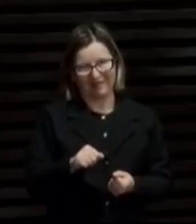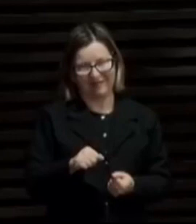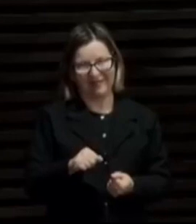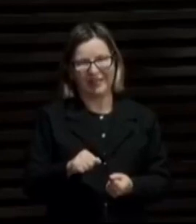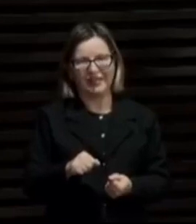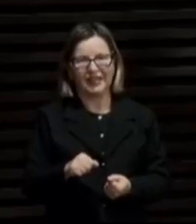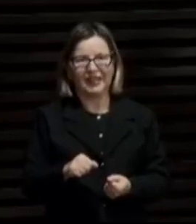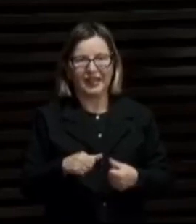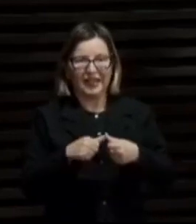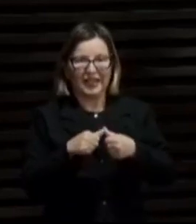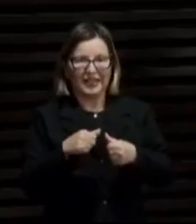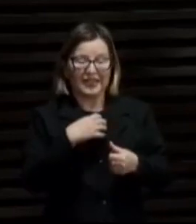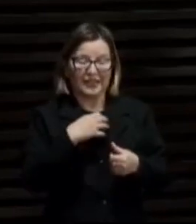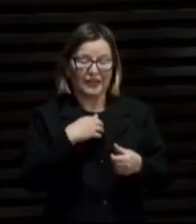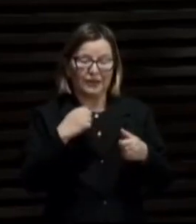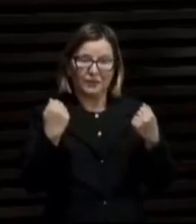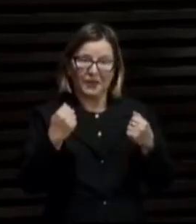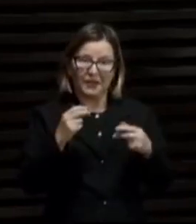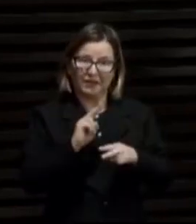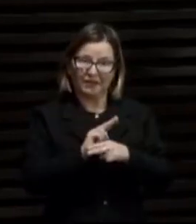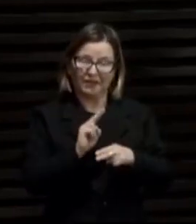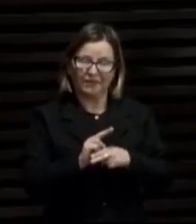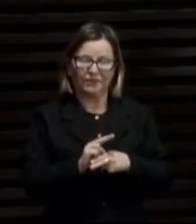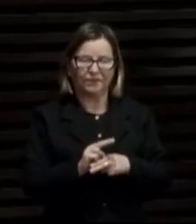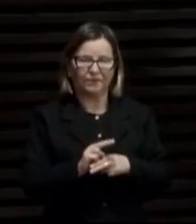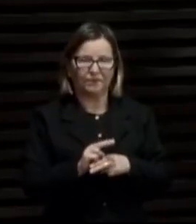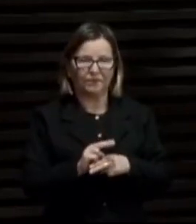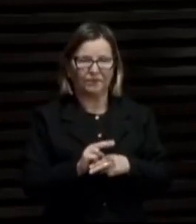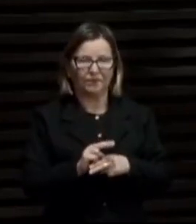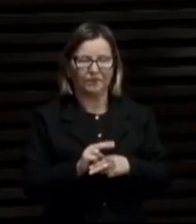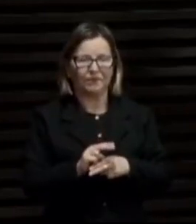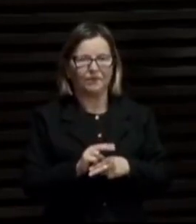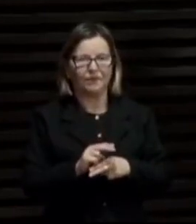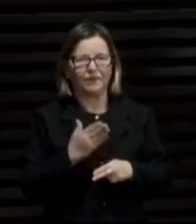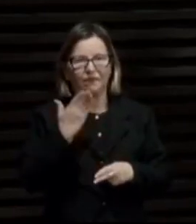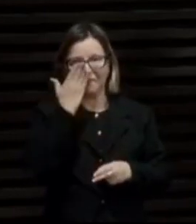ser tratada. Olha bem, prostituição,